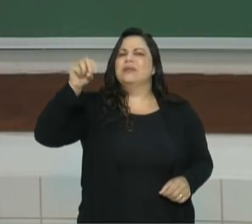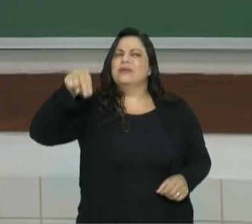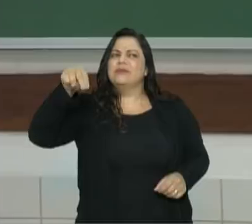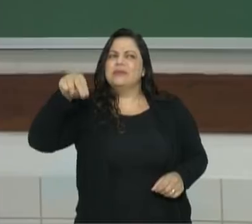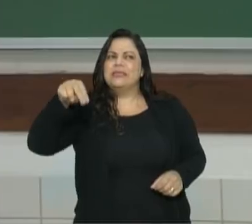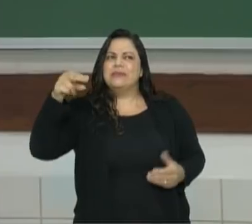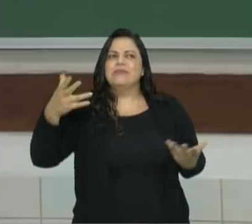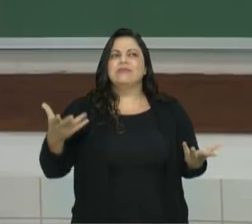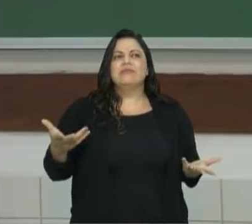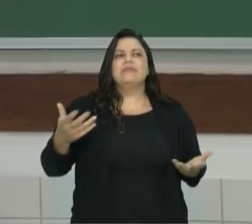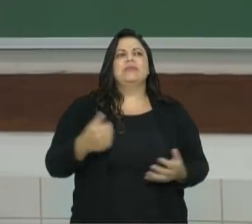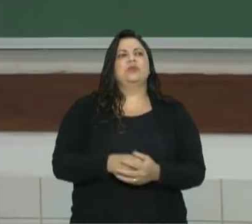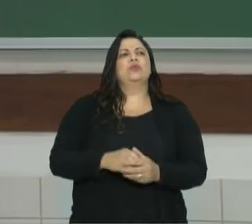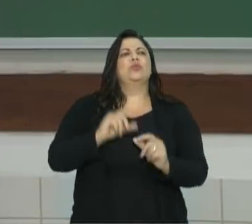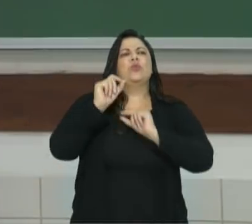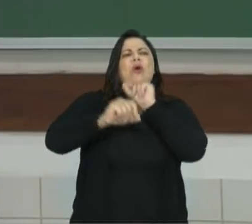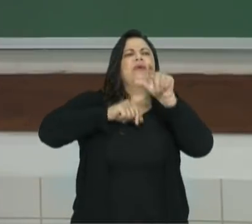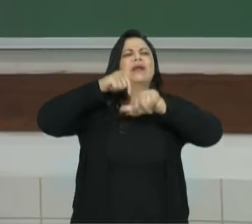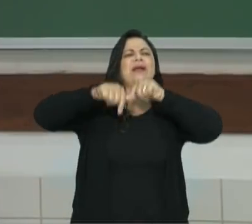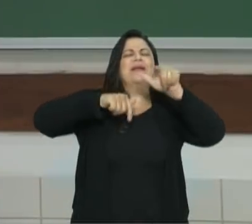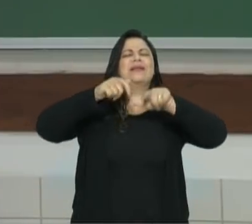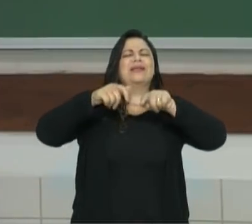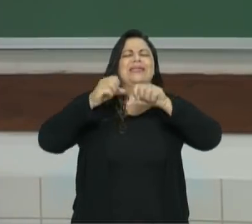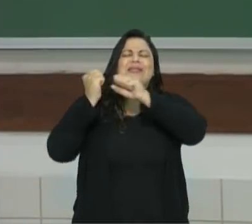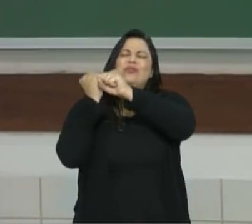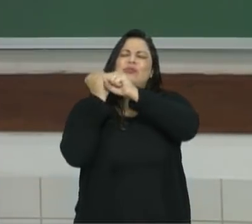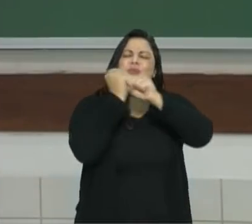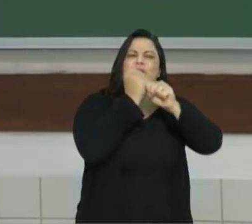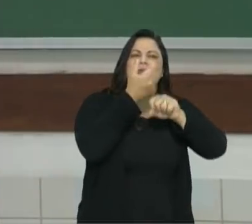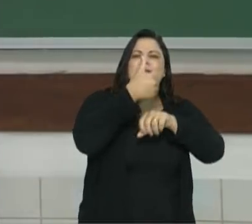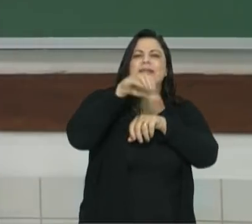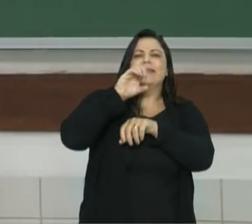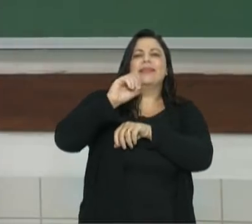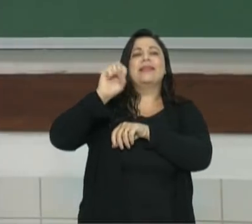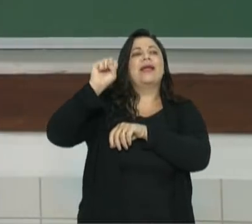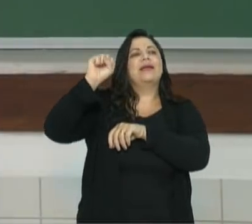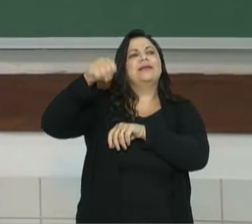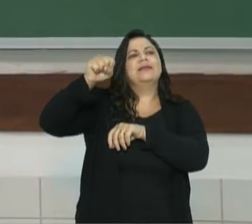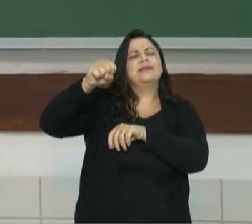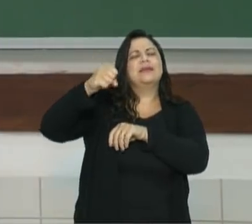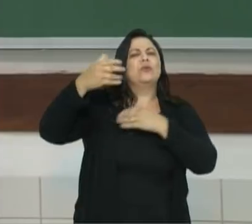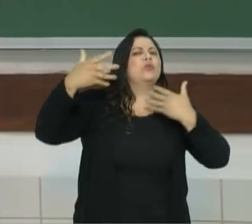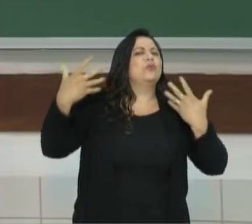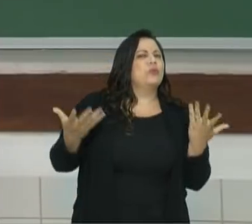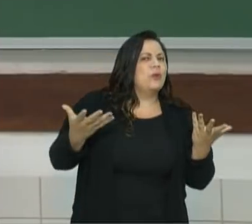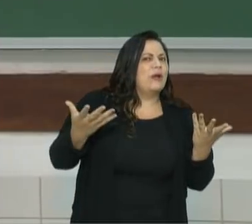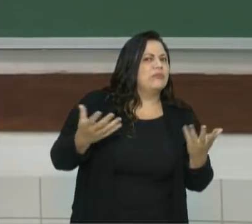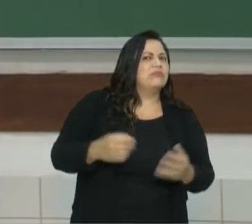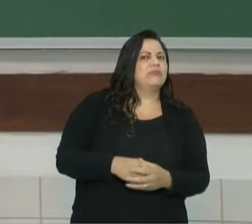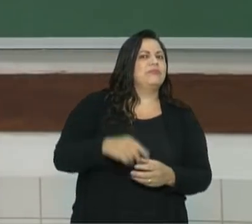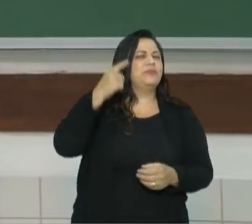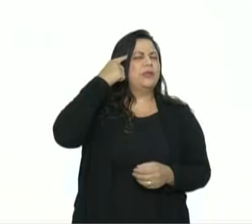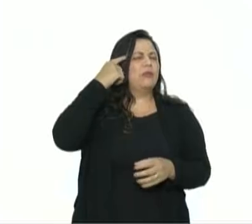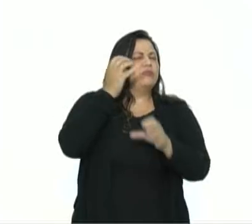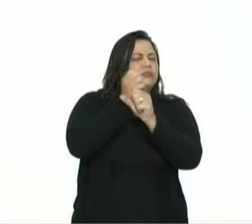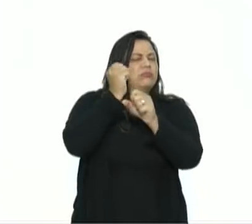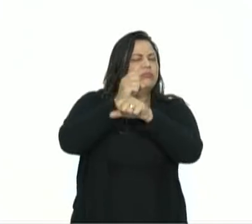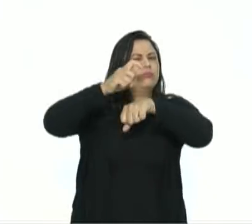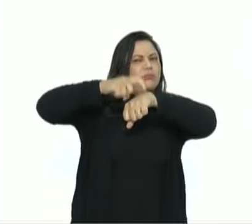movimento uniforme, né? Como é que calcula a velocidade, distância e tudo mais. E daqui a pouco a gente responde essa questão aí. Até mais, gente!